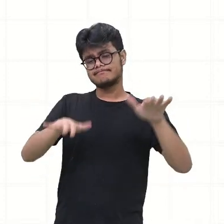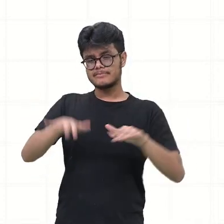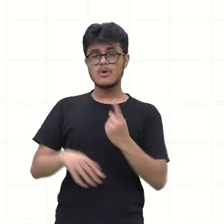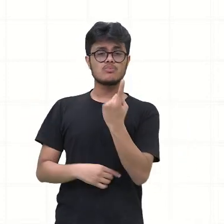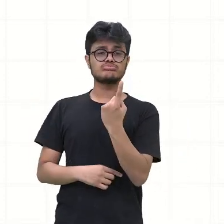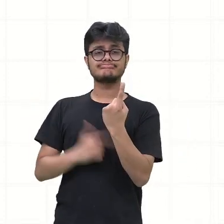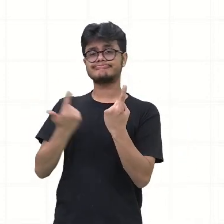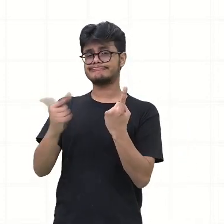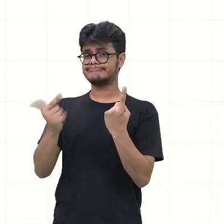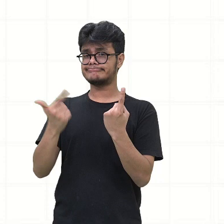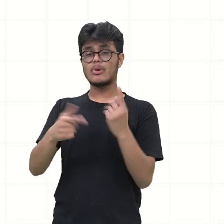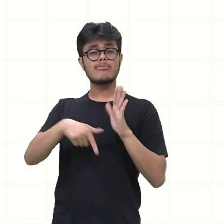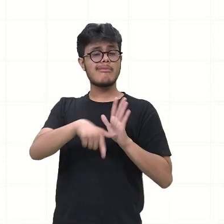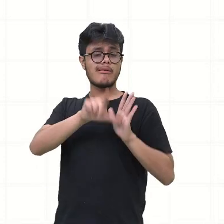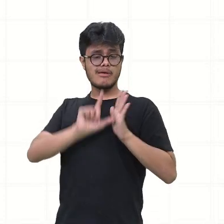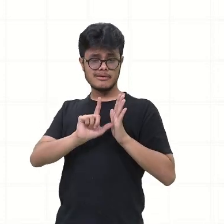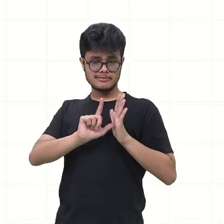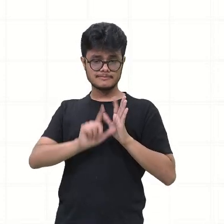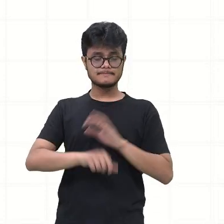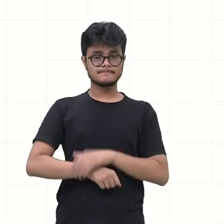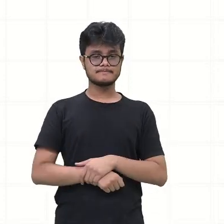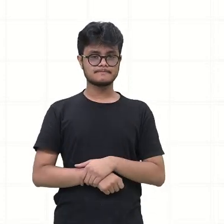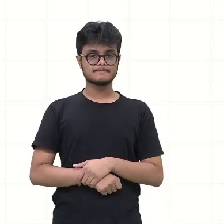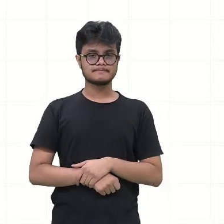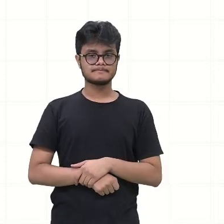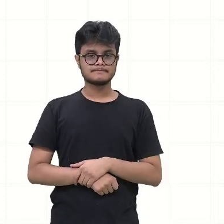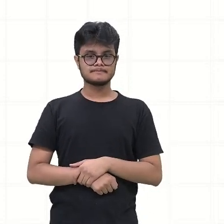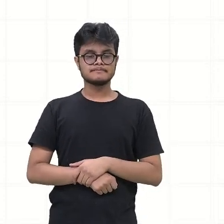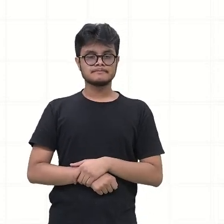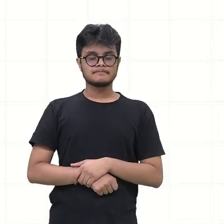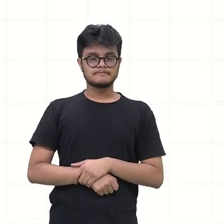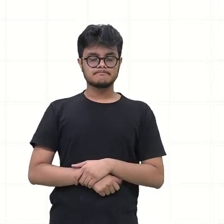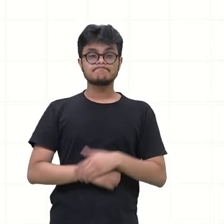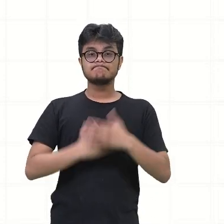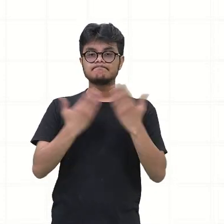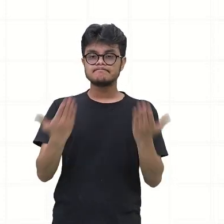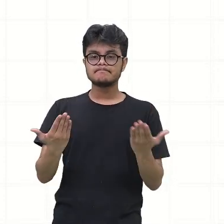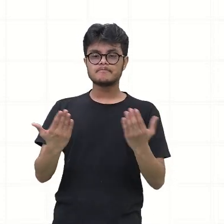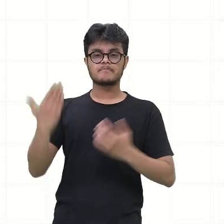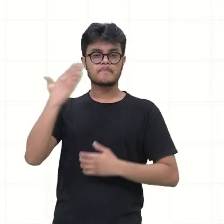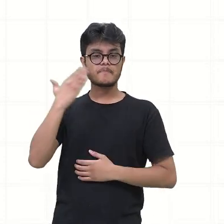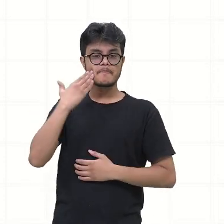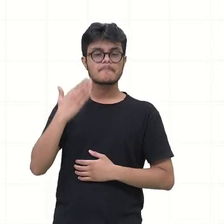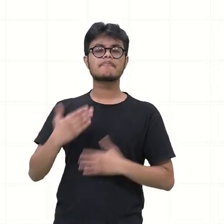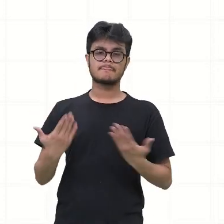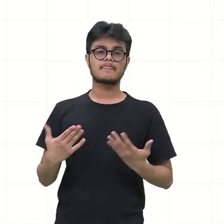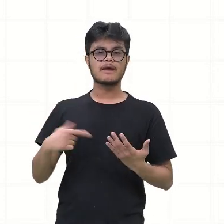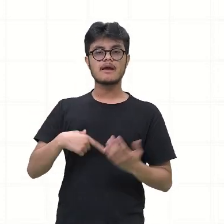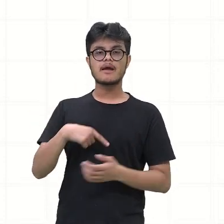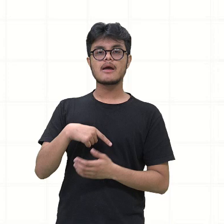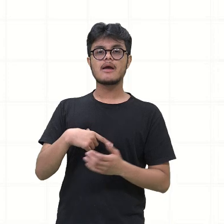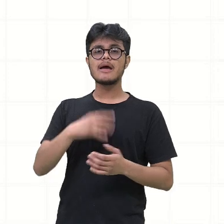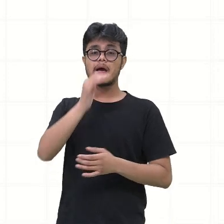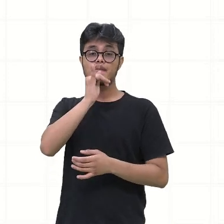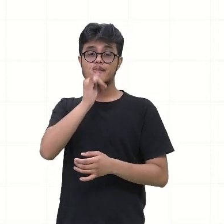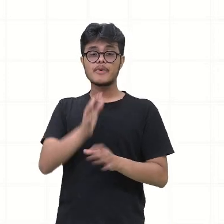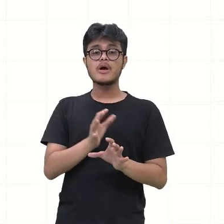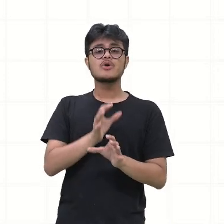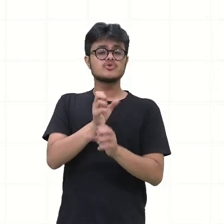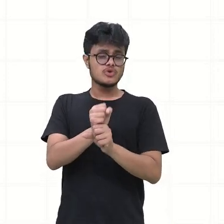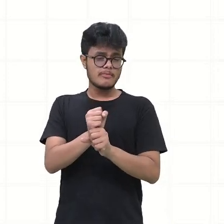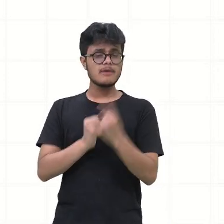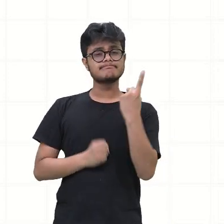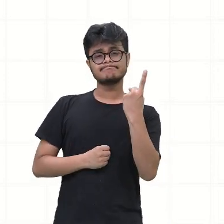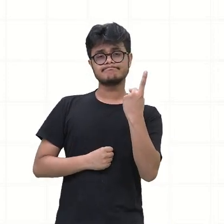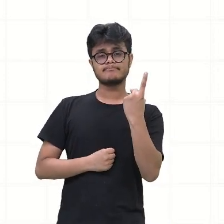não tem sucessor, ou antecessor. E para a gente achar o sucessor, eu vou somar uma